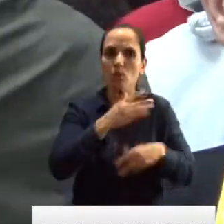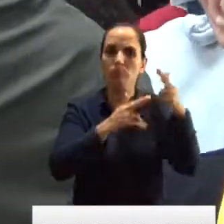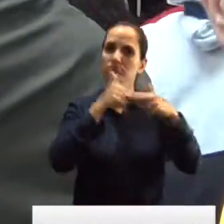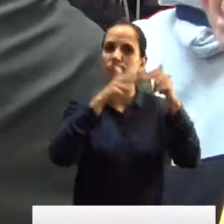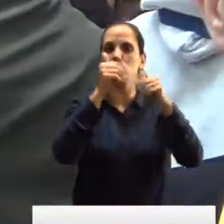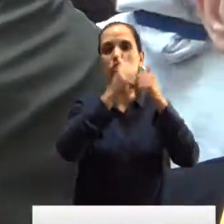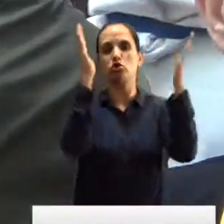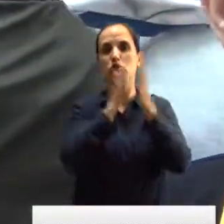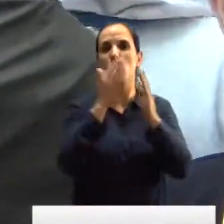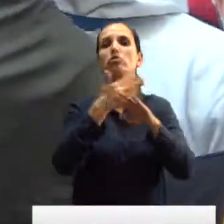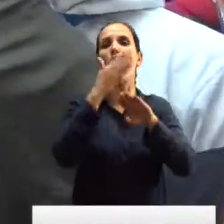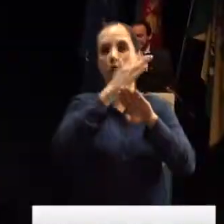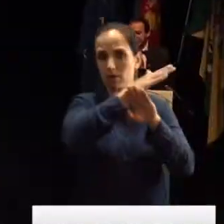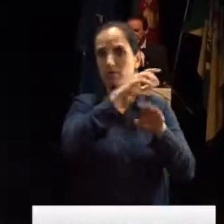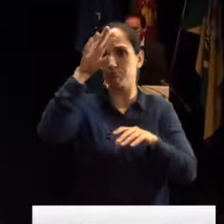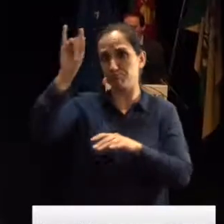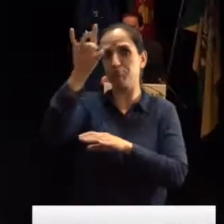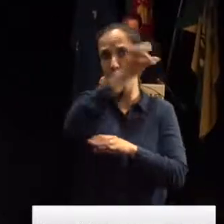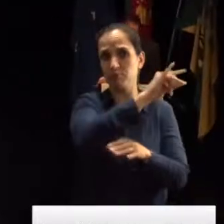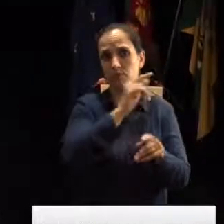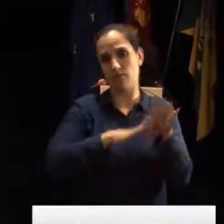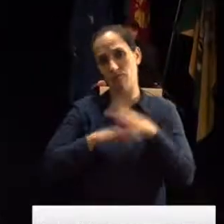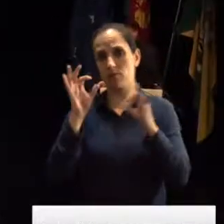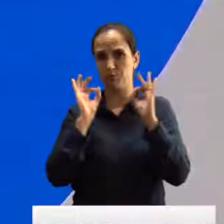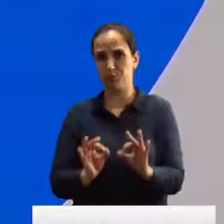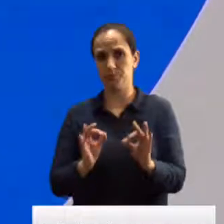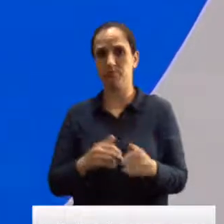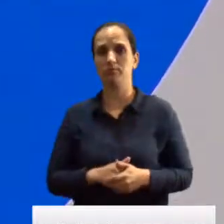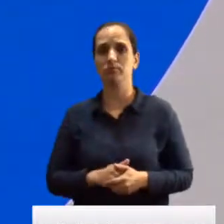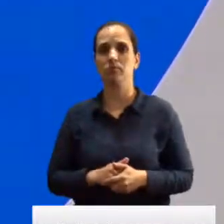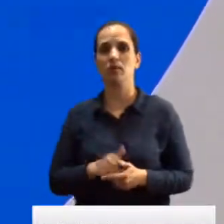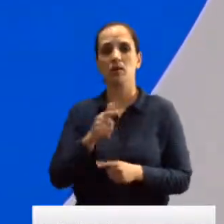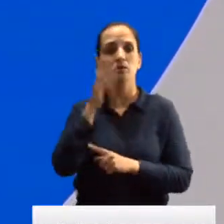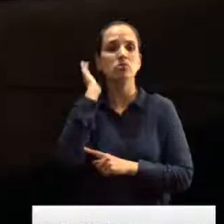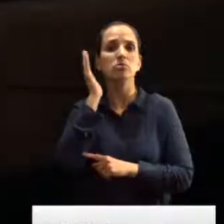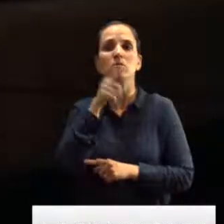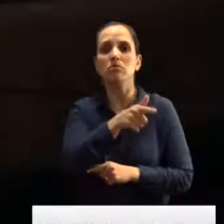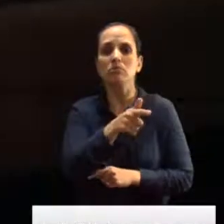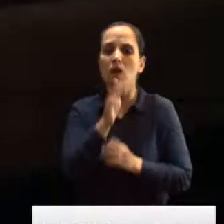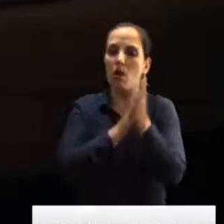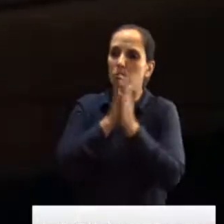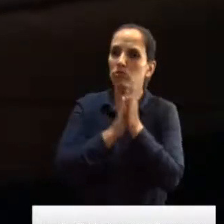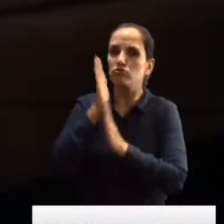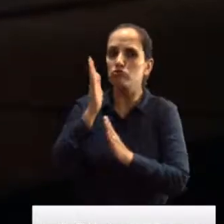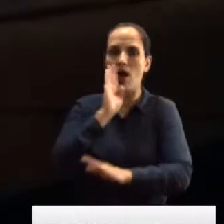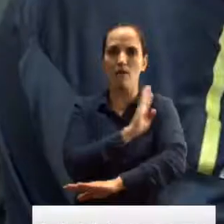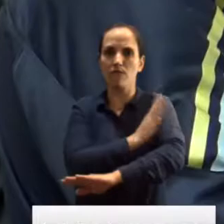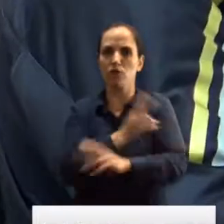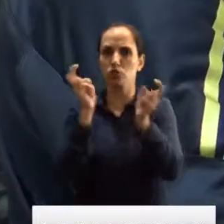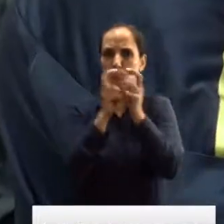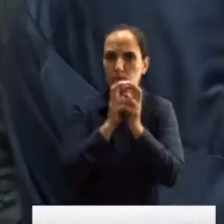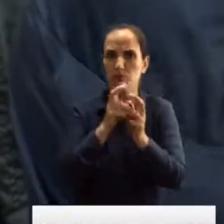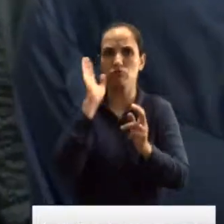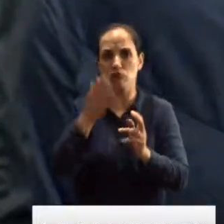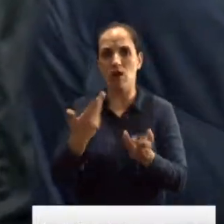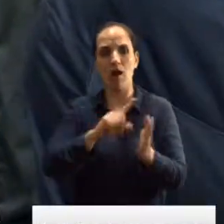obras todas que a administração local tanto faz. Este seminário vem no decurso de outros seminários que já aconteceram em Aveiro, em Espinho e aconteceu